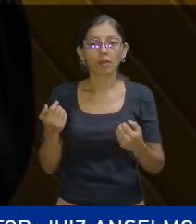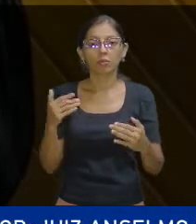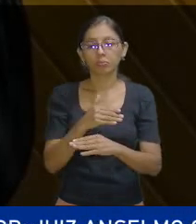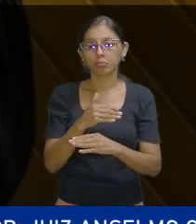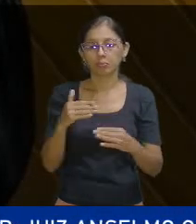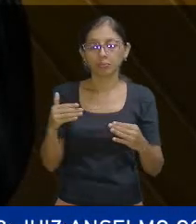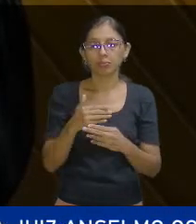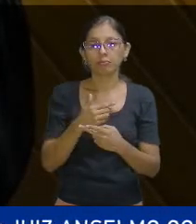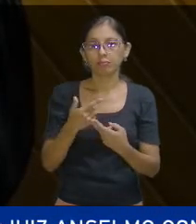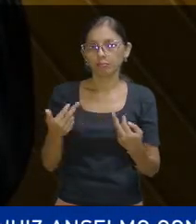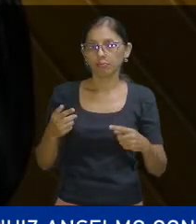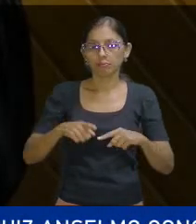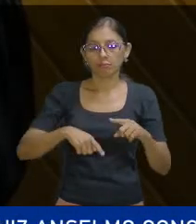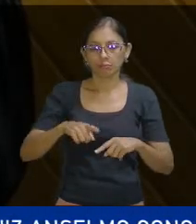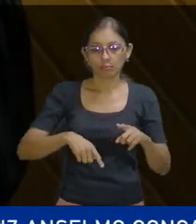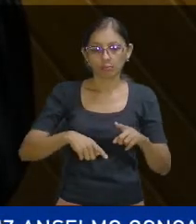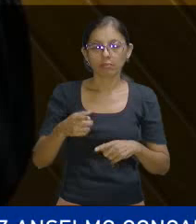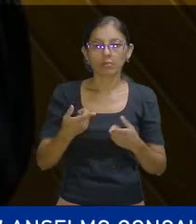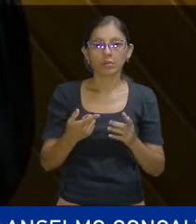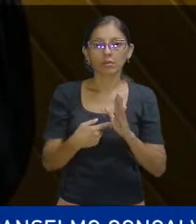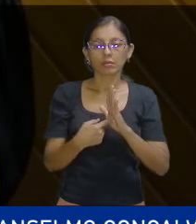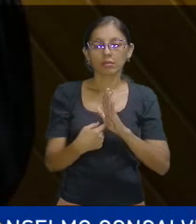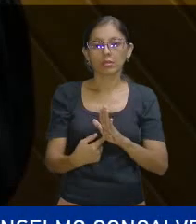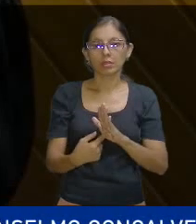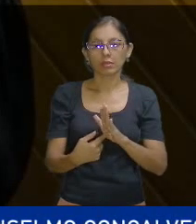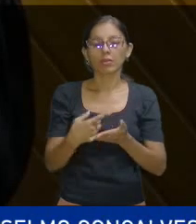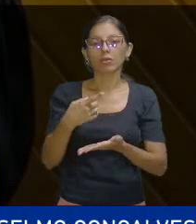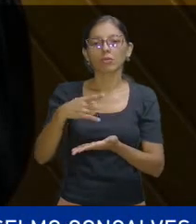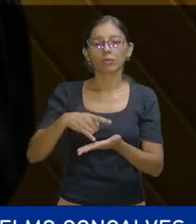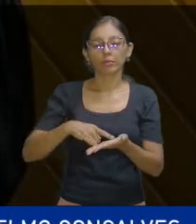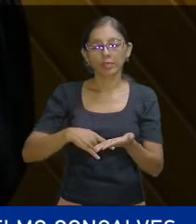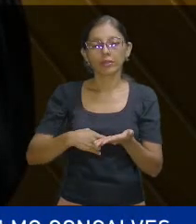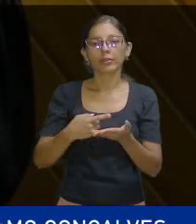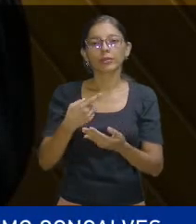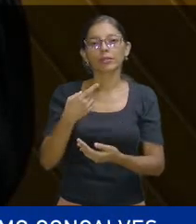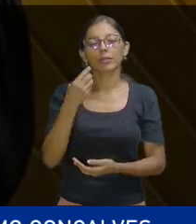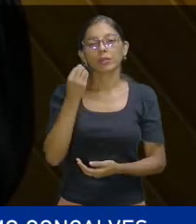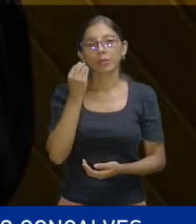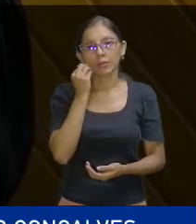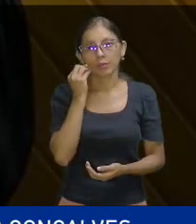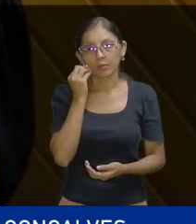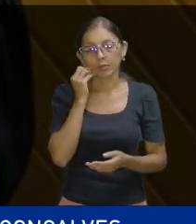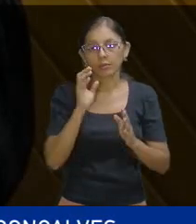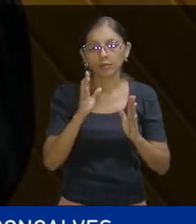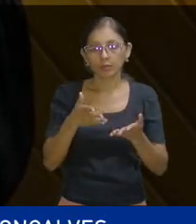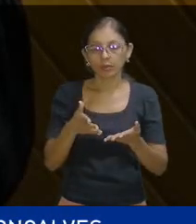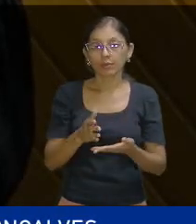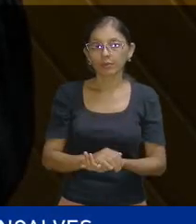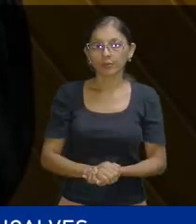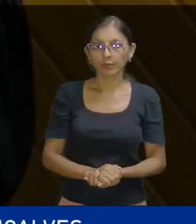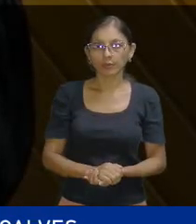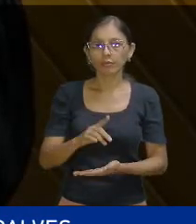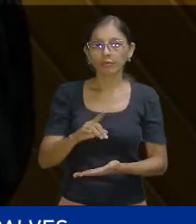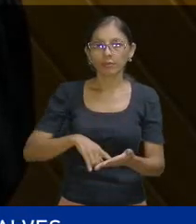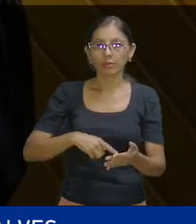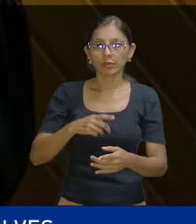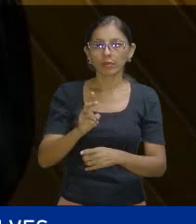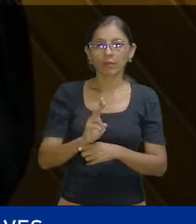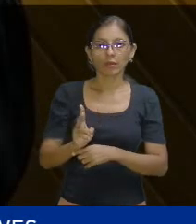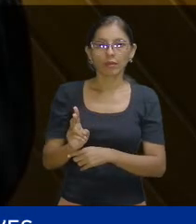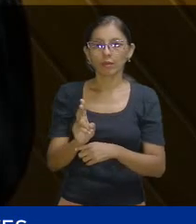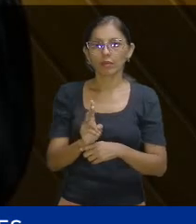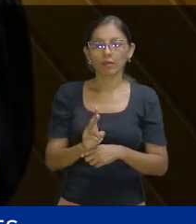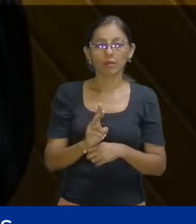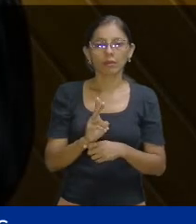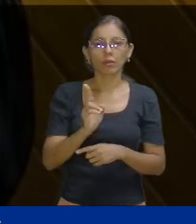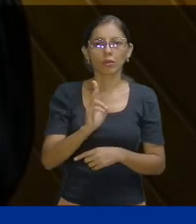regular dos produtos. Além disso, apresentou a documentação comprobatória da entrega, incluindo a nota fiscal de aquisição emitida em nome